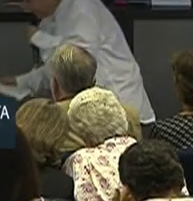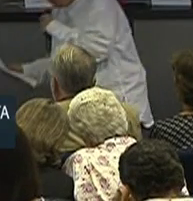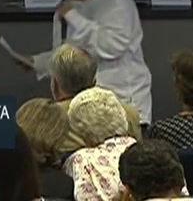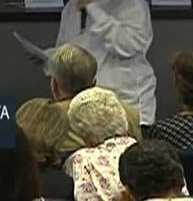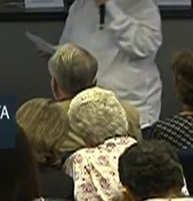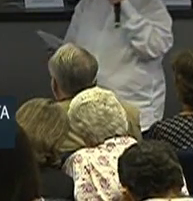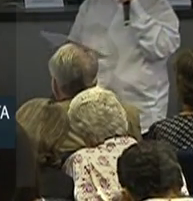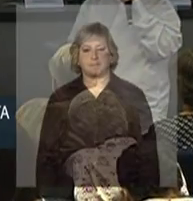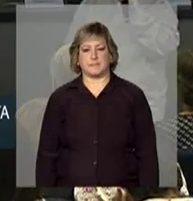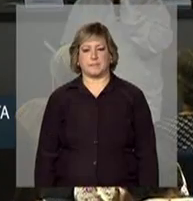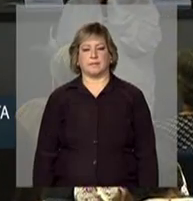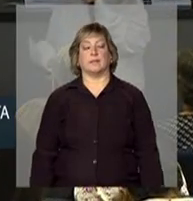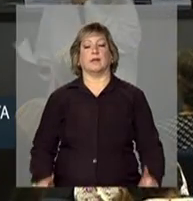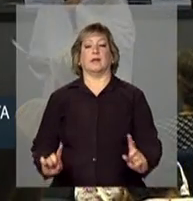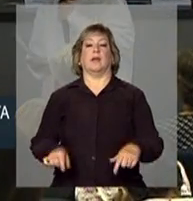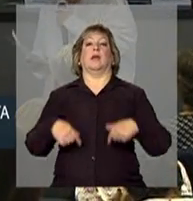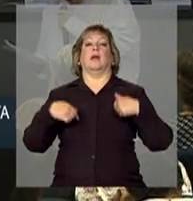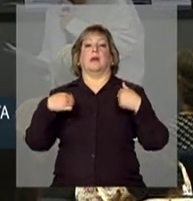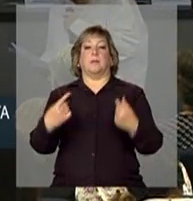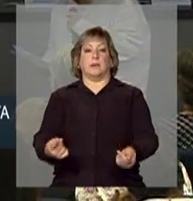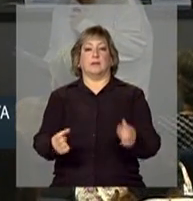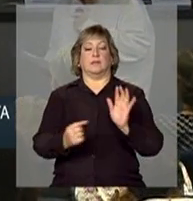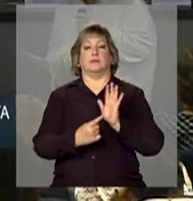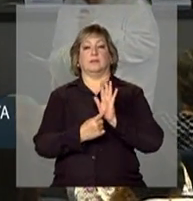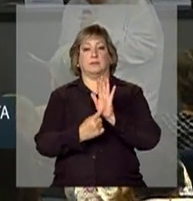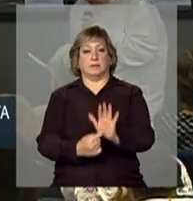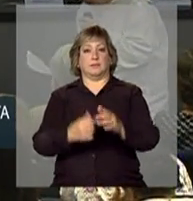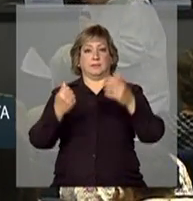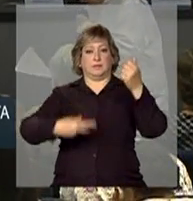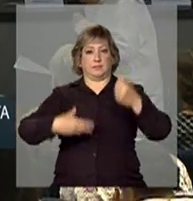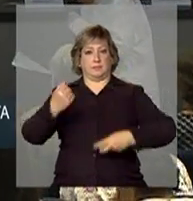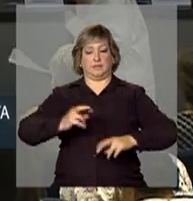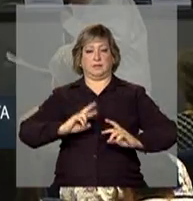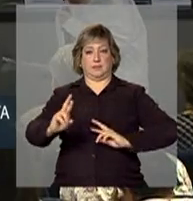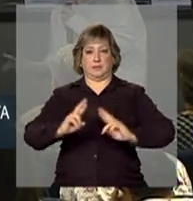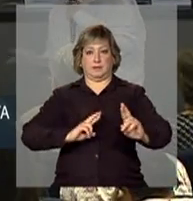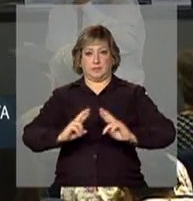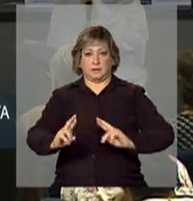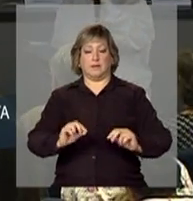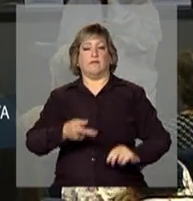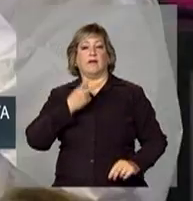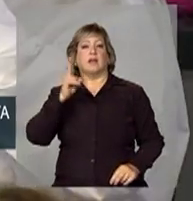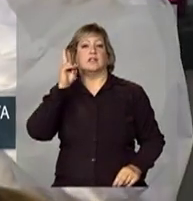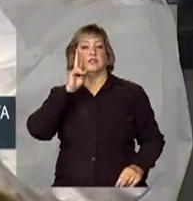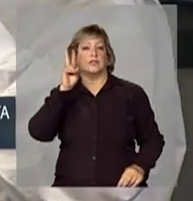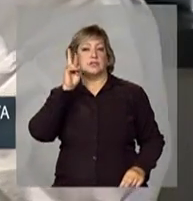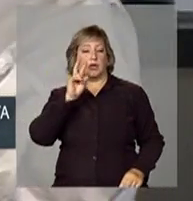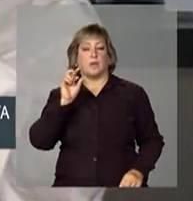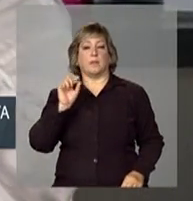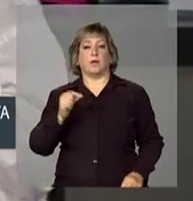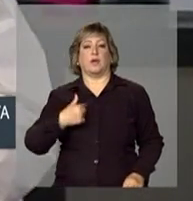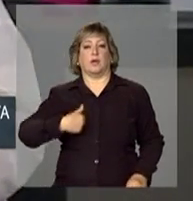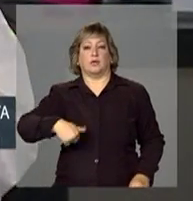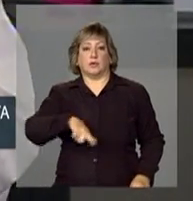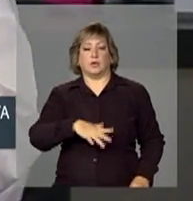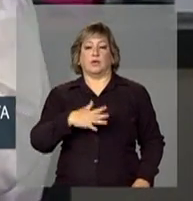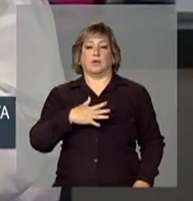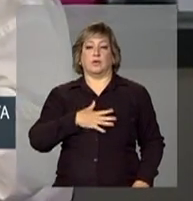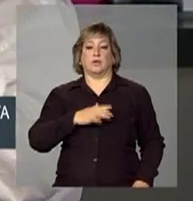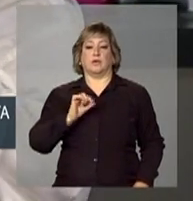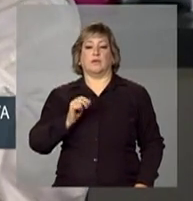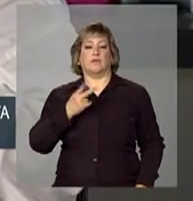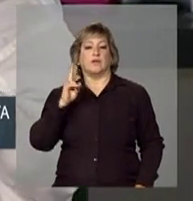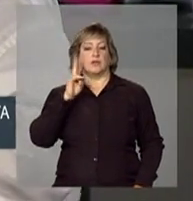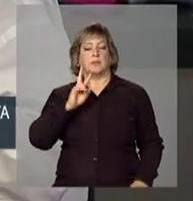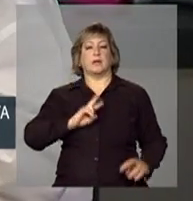a próxima apresentação de resultados diz respeito ao que nós gostaríamos de resultados parciais, o